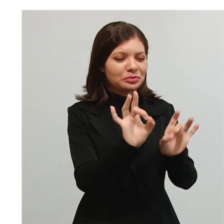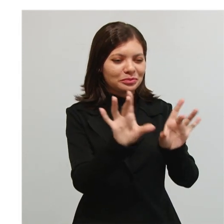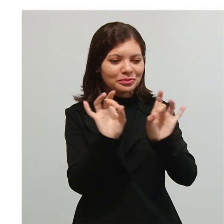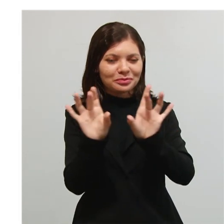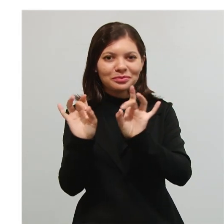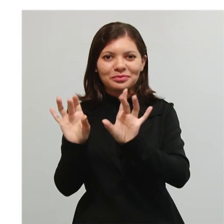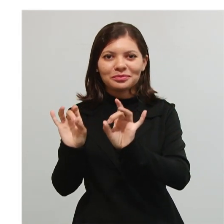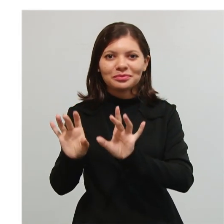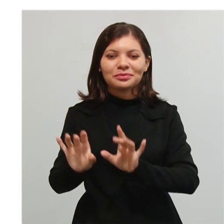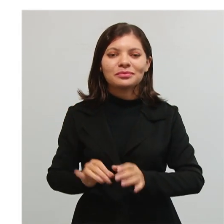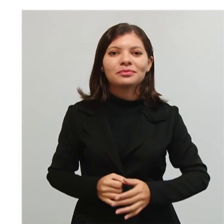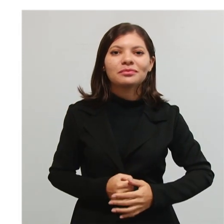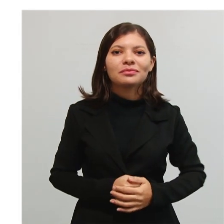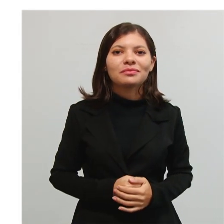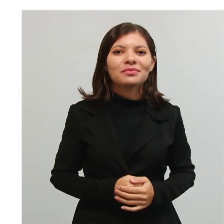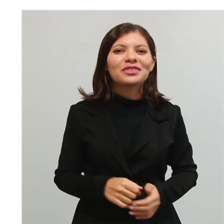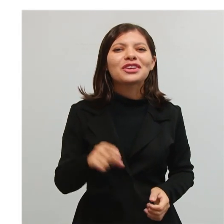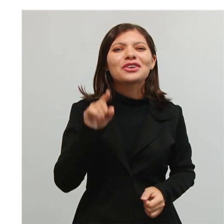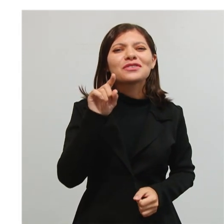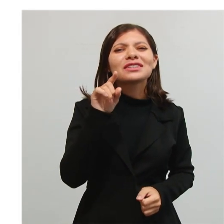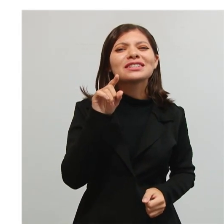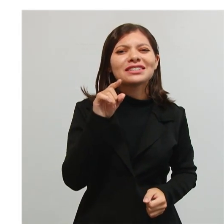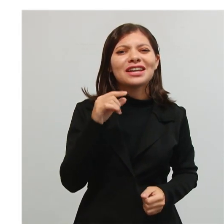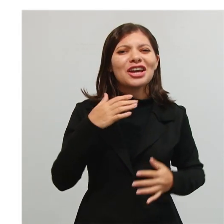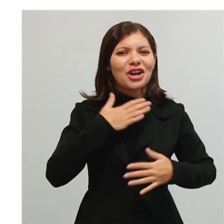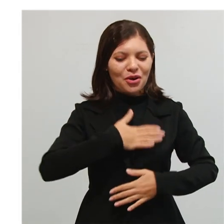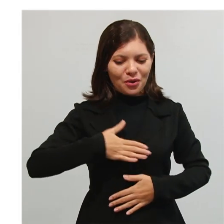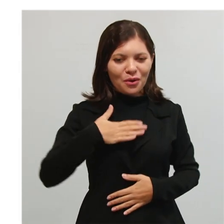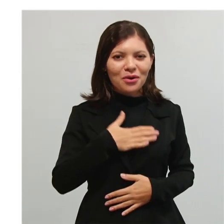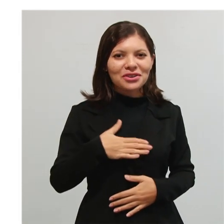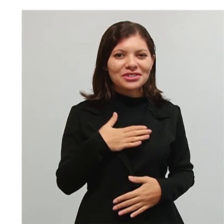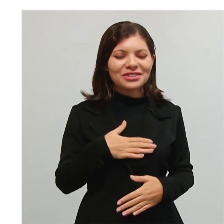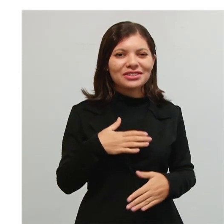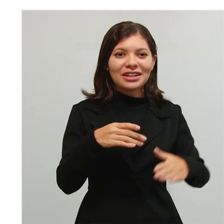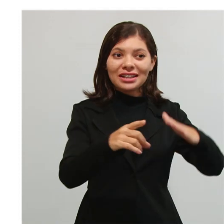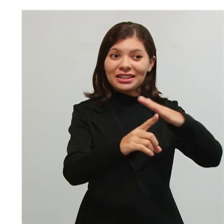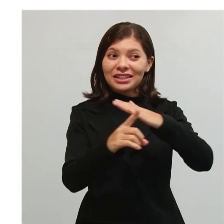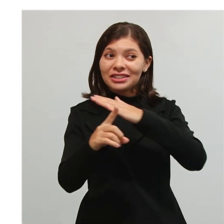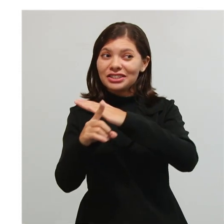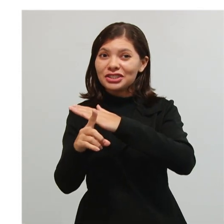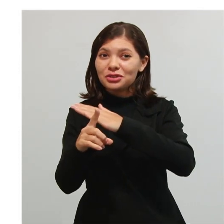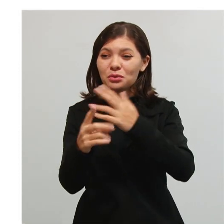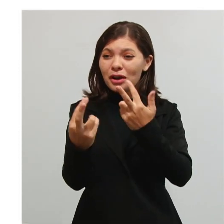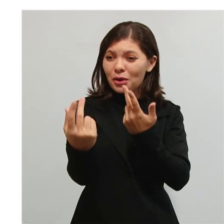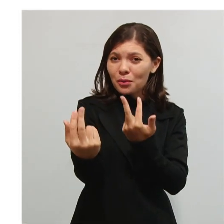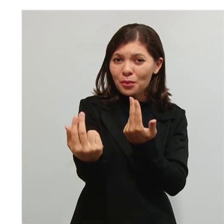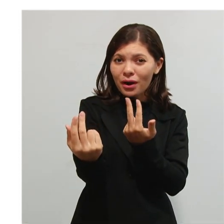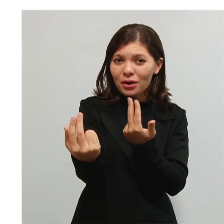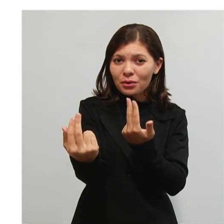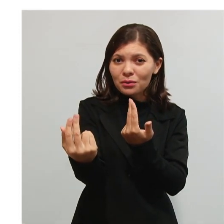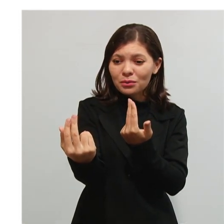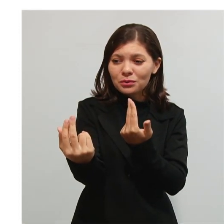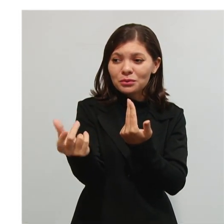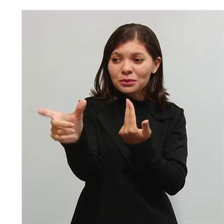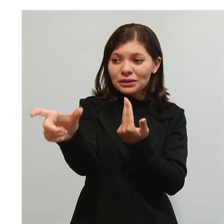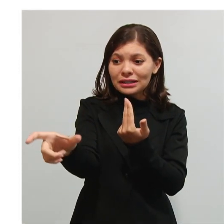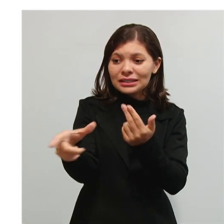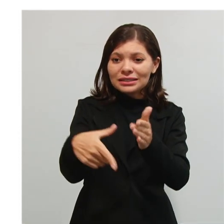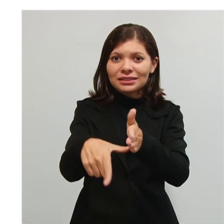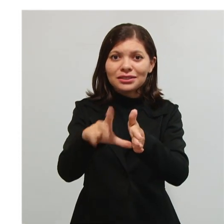Pessoal vocês gostam de ser atendidos igualzinho do mesmo jeitinho do que o cliente